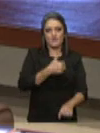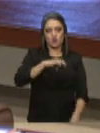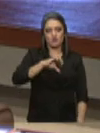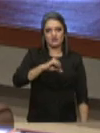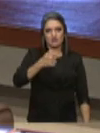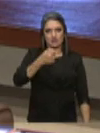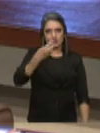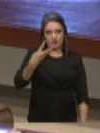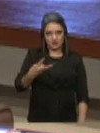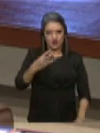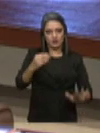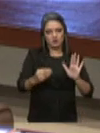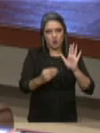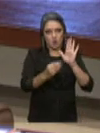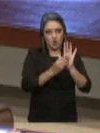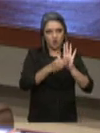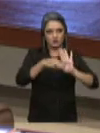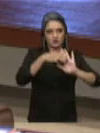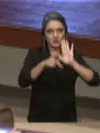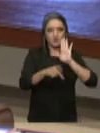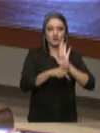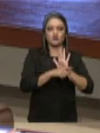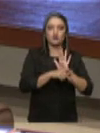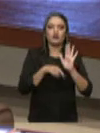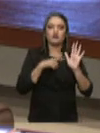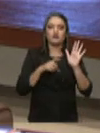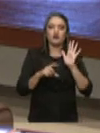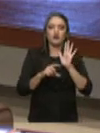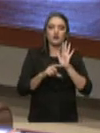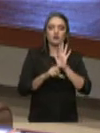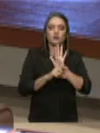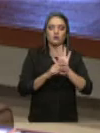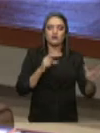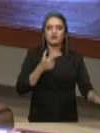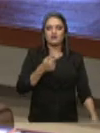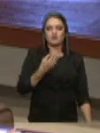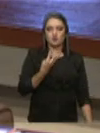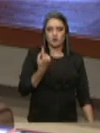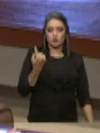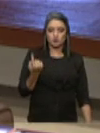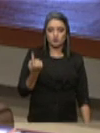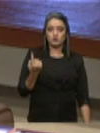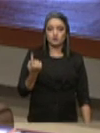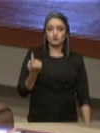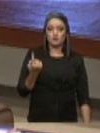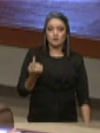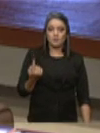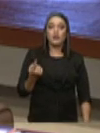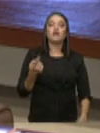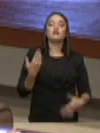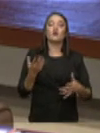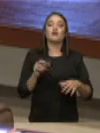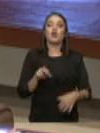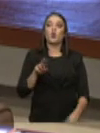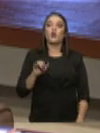de uma medida provisória e posta no parágrafo 1 do 741, e teve o objetivo de permitir que a União